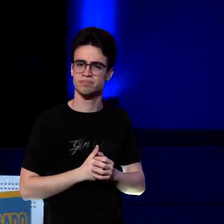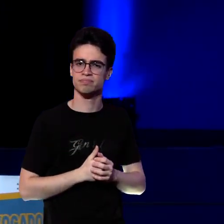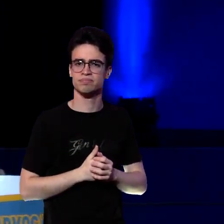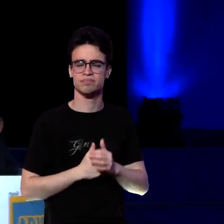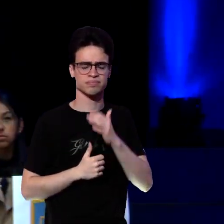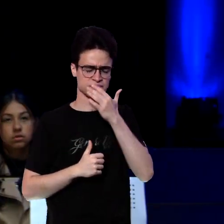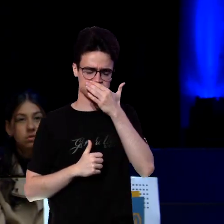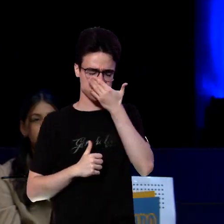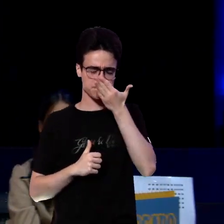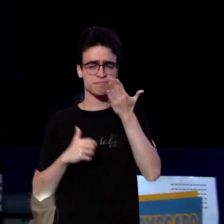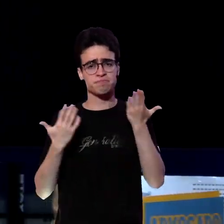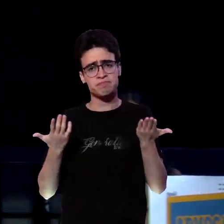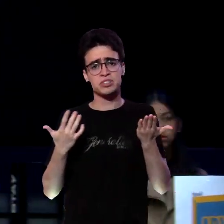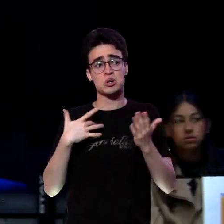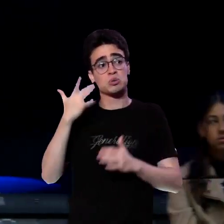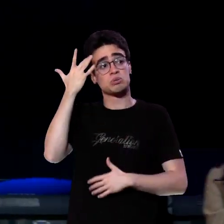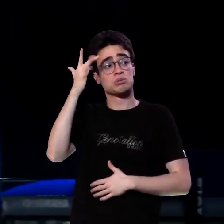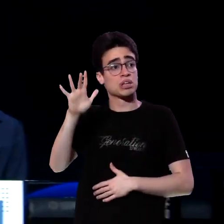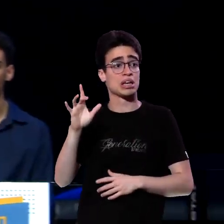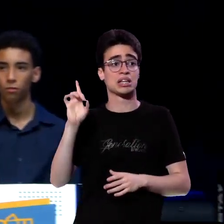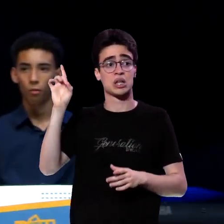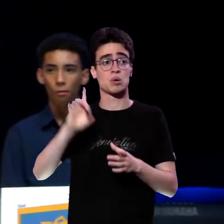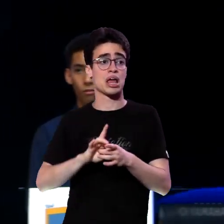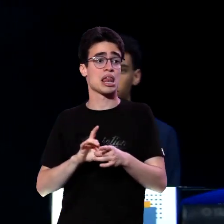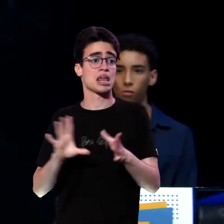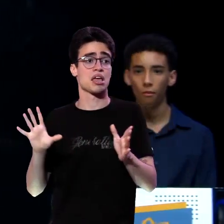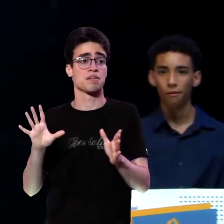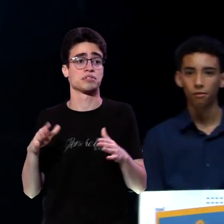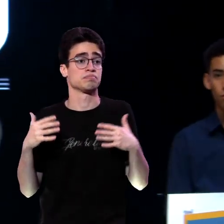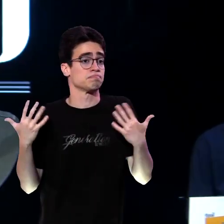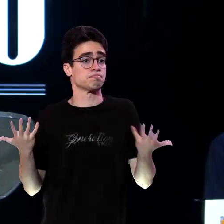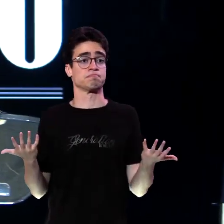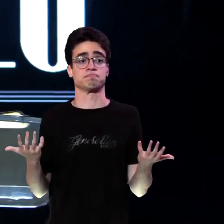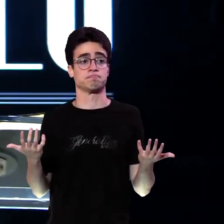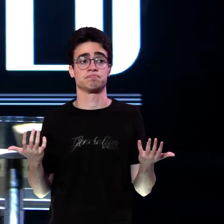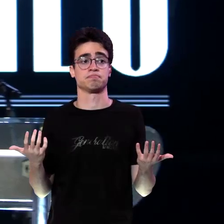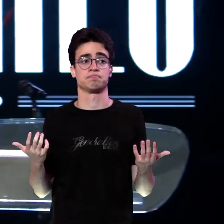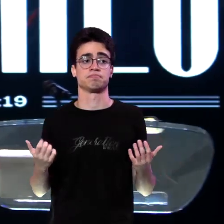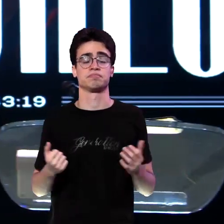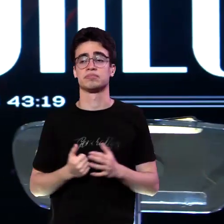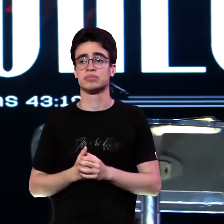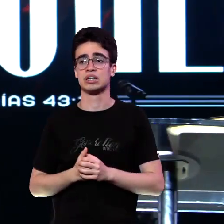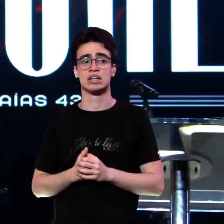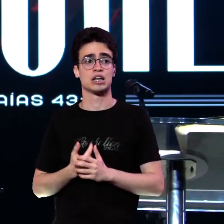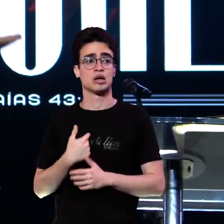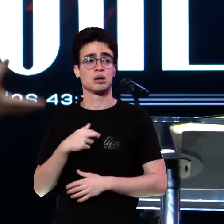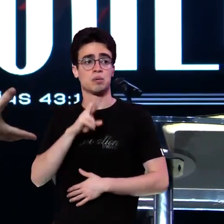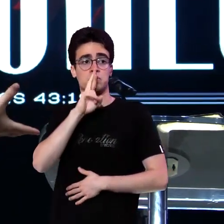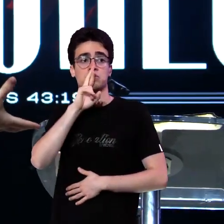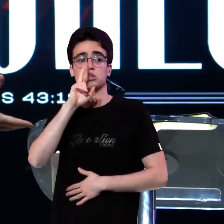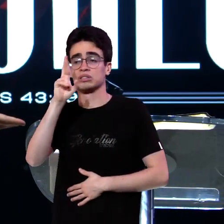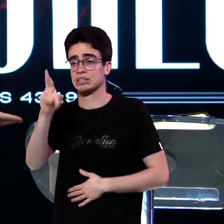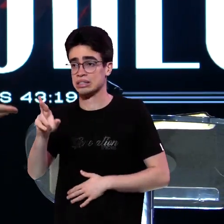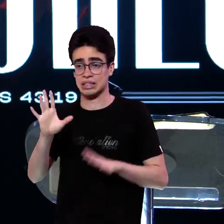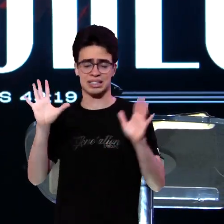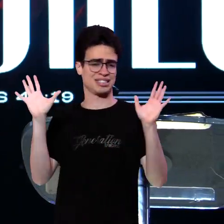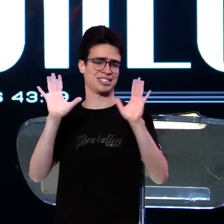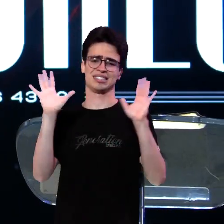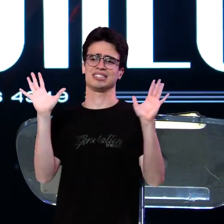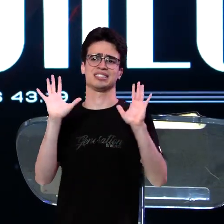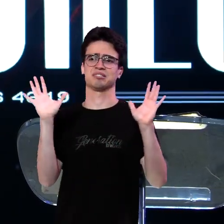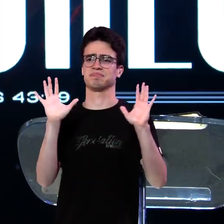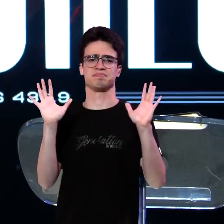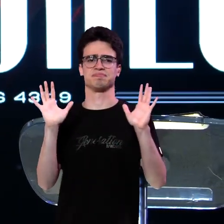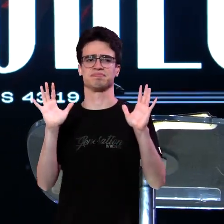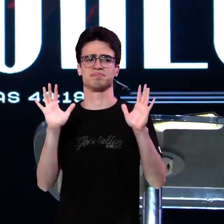Eu não sei por que Deus permitiu que isso acontecesse com ele. Eu não vou ousar responder como os amigos de Jó